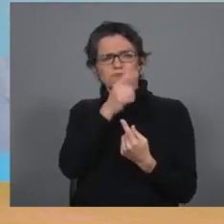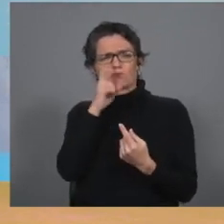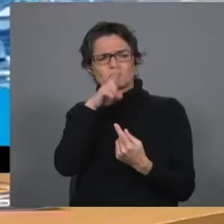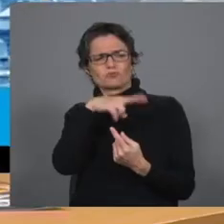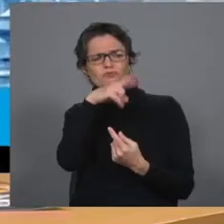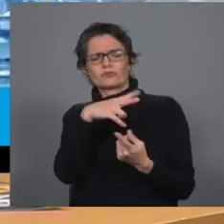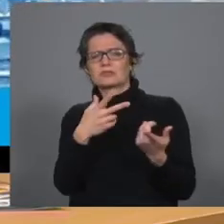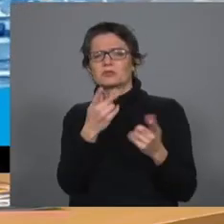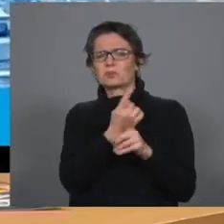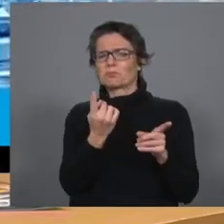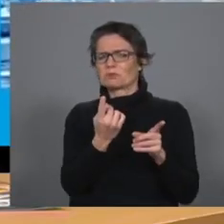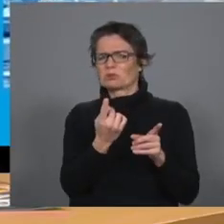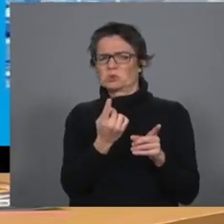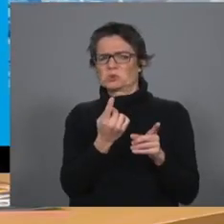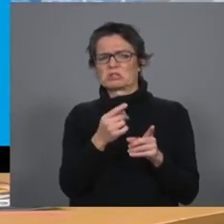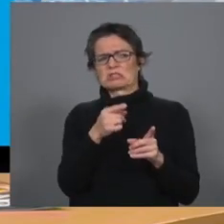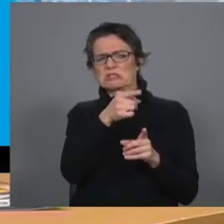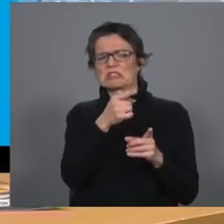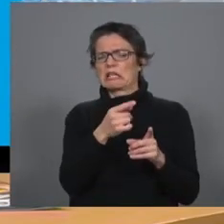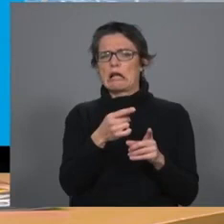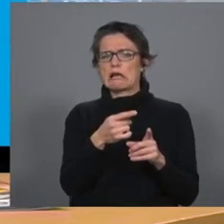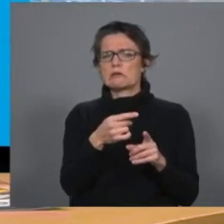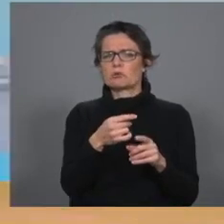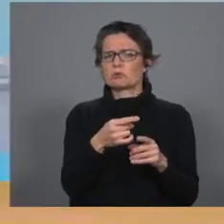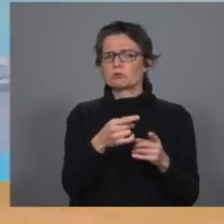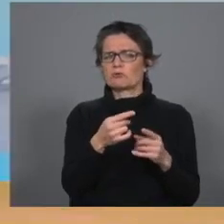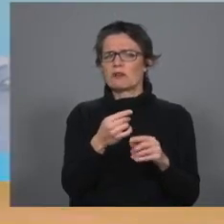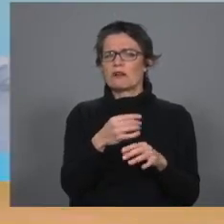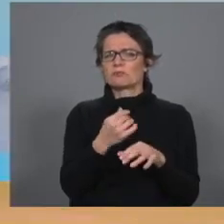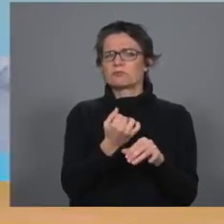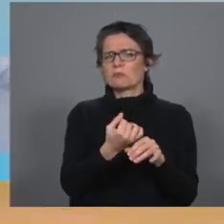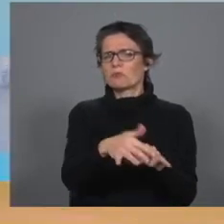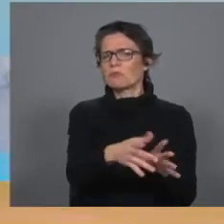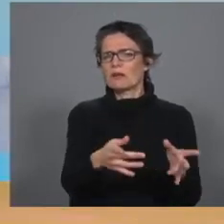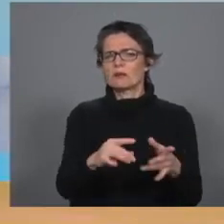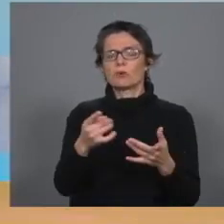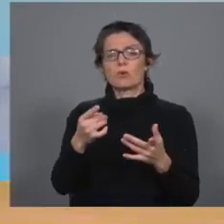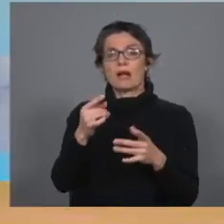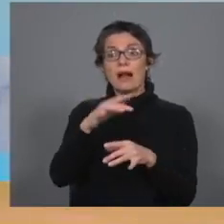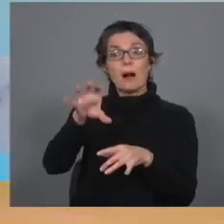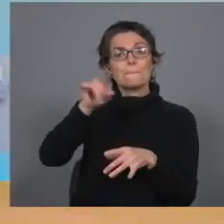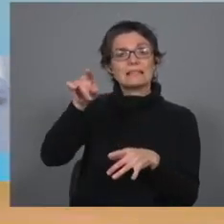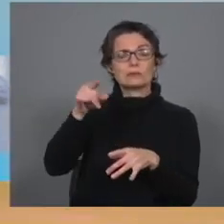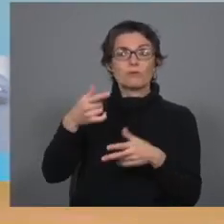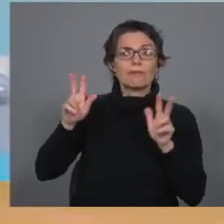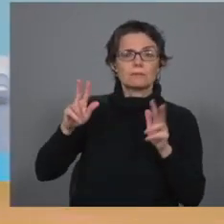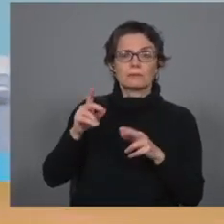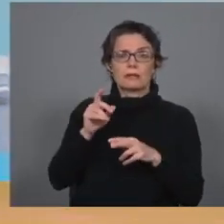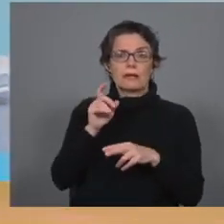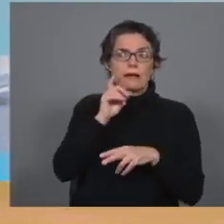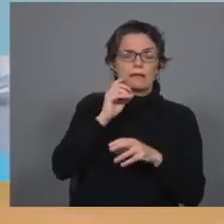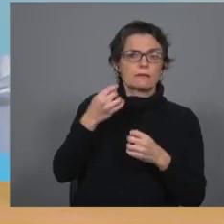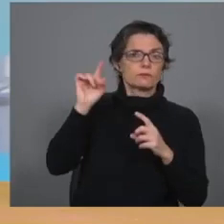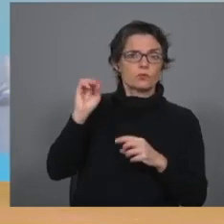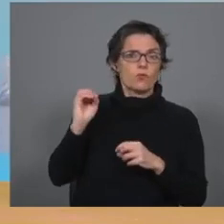países onde as liberdades, os direitos, as garantias não estão tão asseguradas. É, digamos,